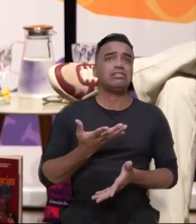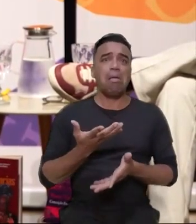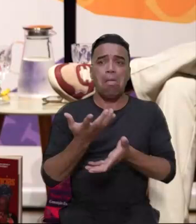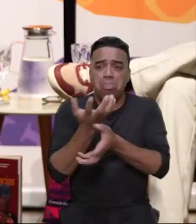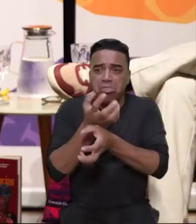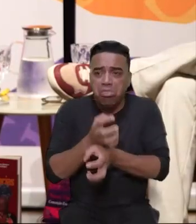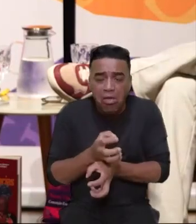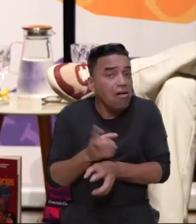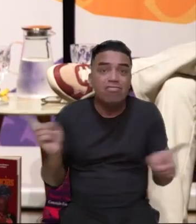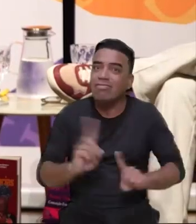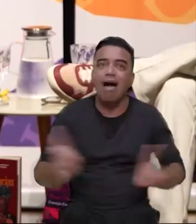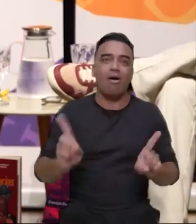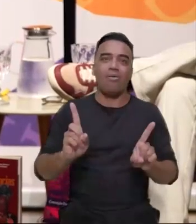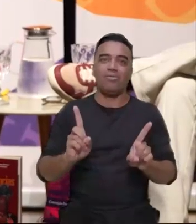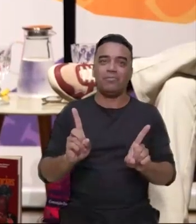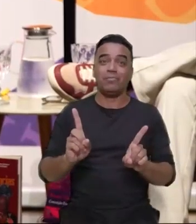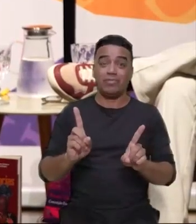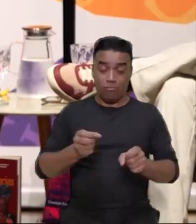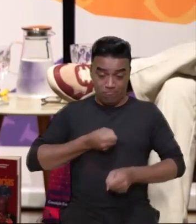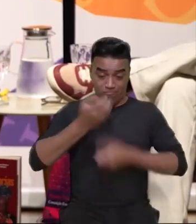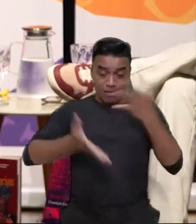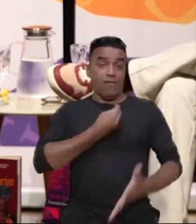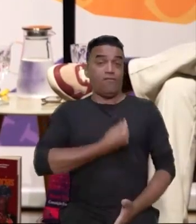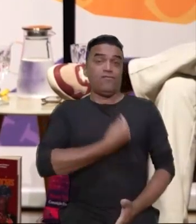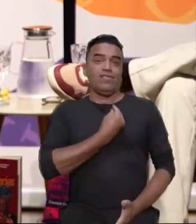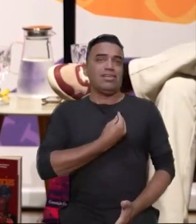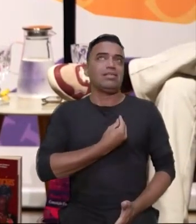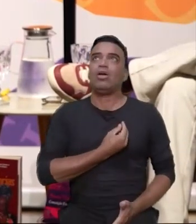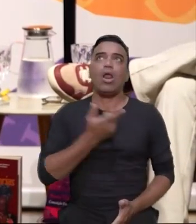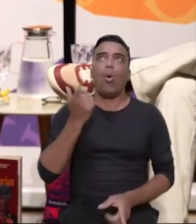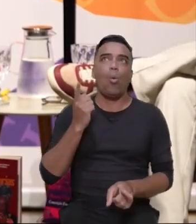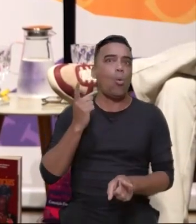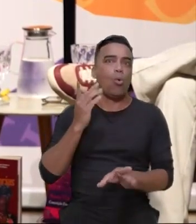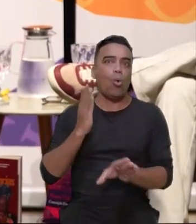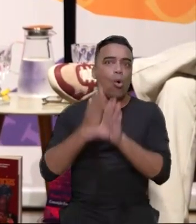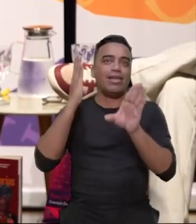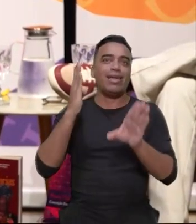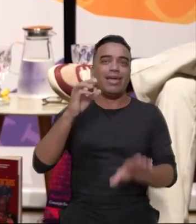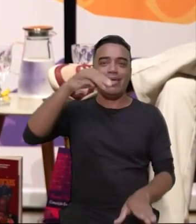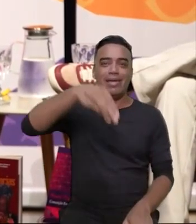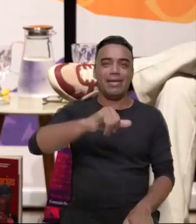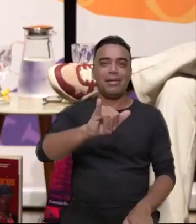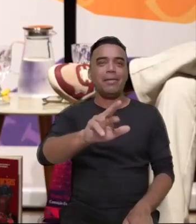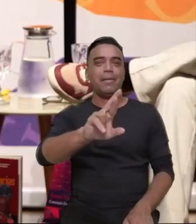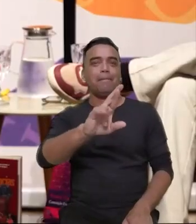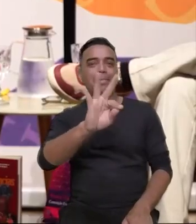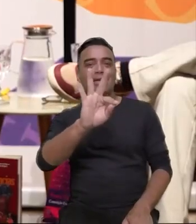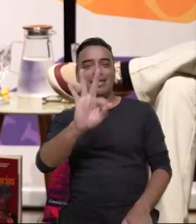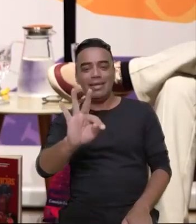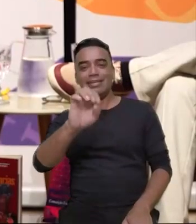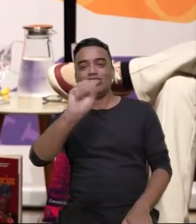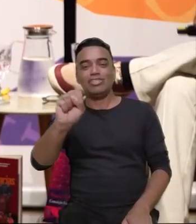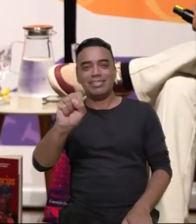perecer. E aí, ao falar em pulsão de vida, eu não encontrei com a Mirtes na marcha, mas